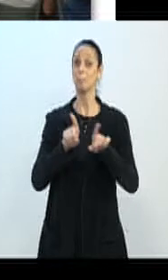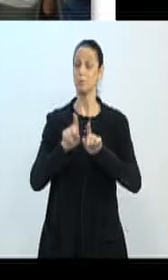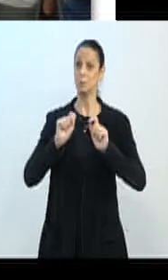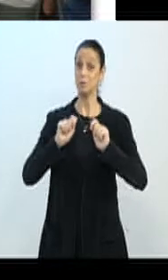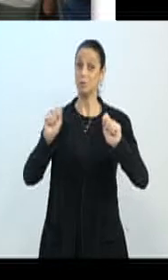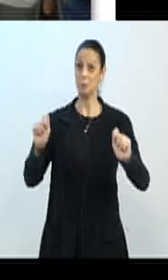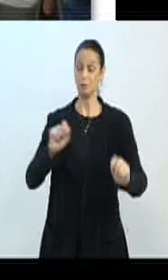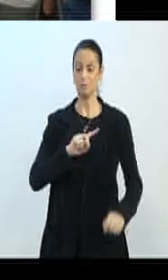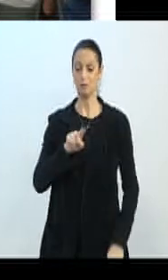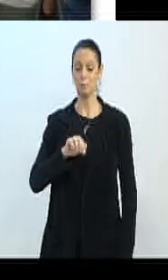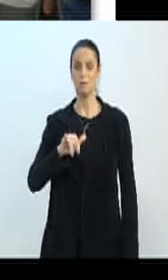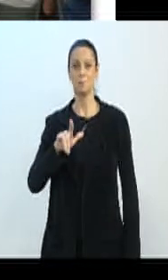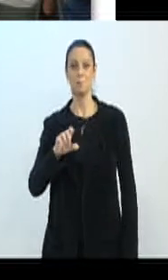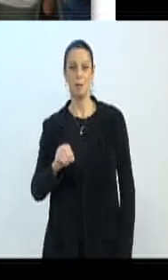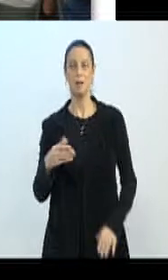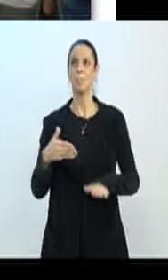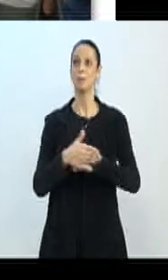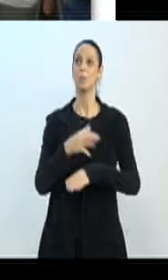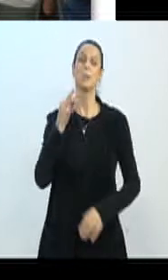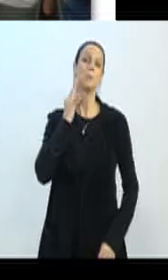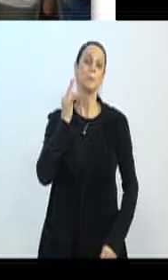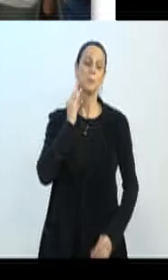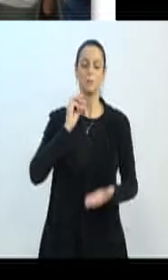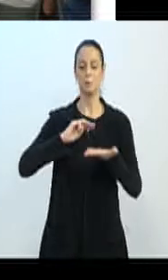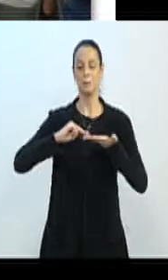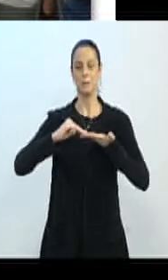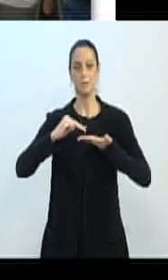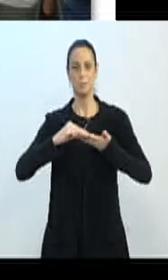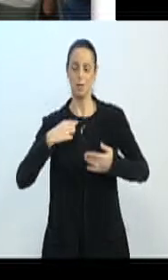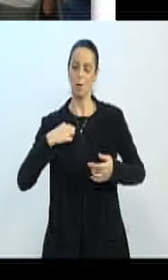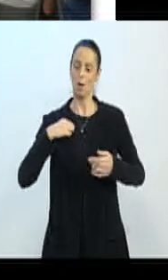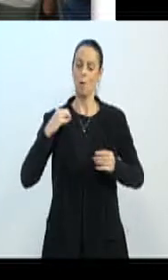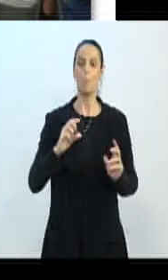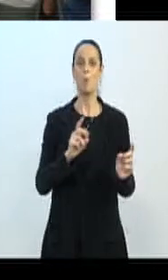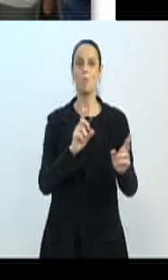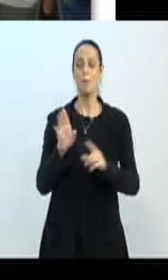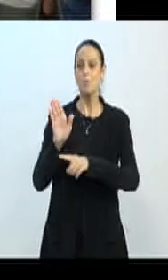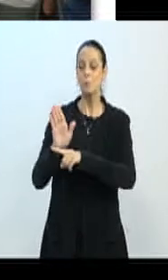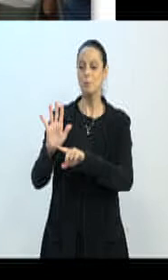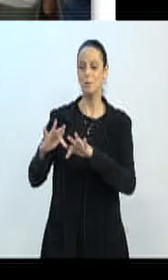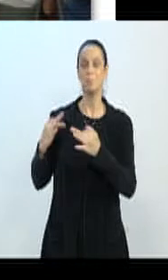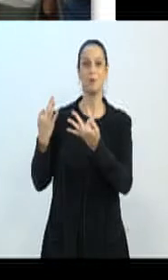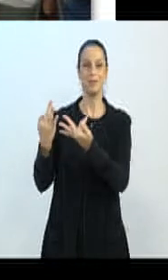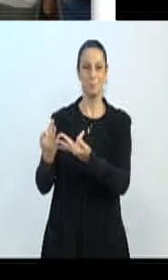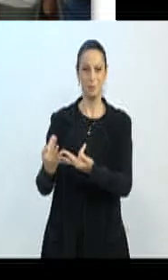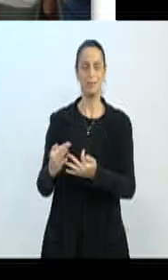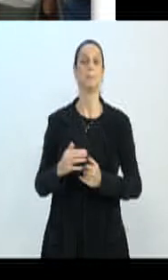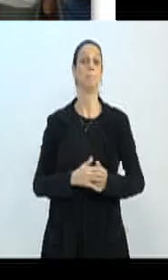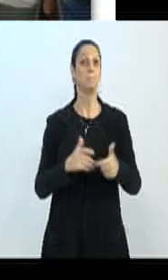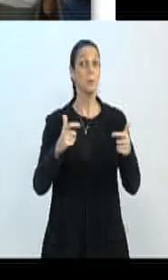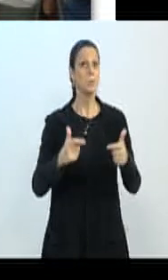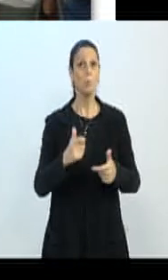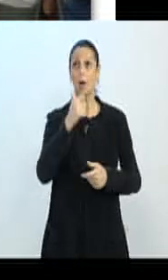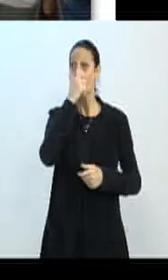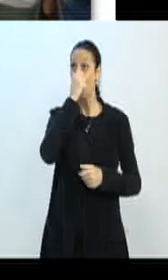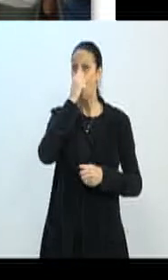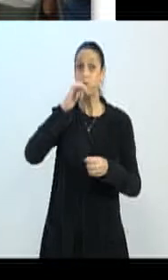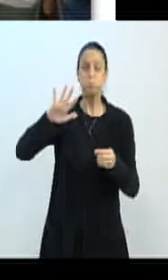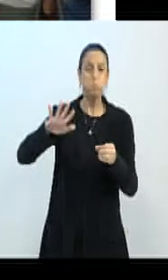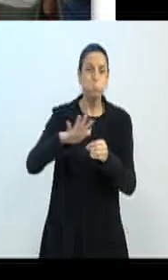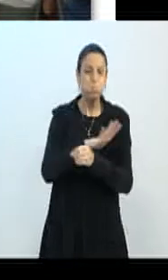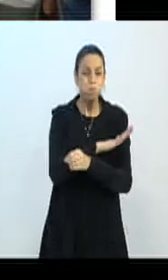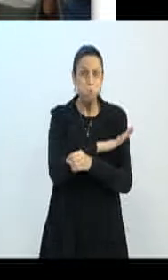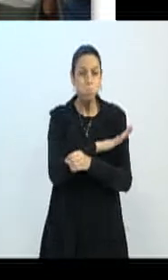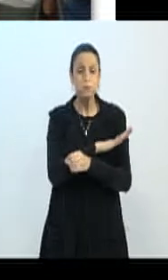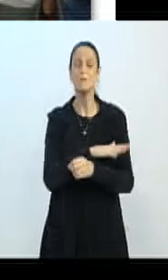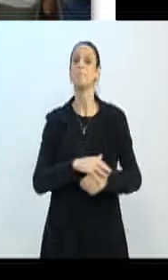velho participou também bingo pastelada brechó em prol de uma família de da região lotou Aquele clube ao